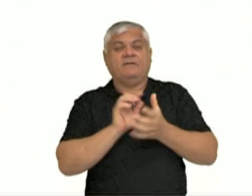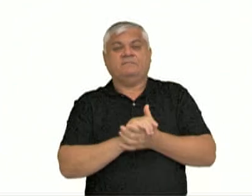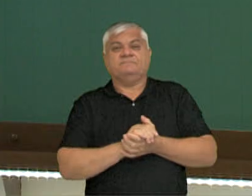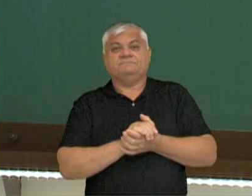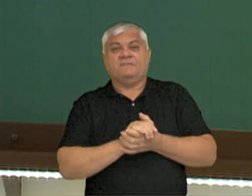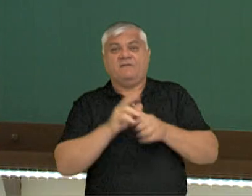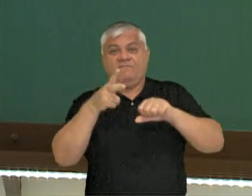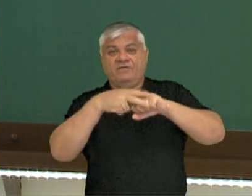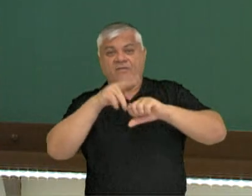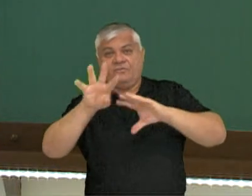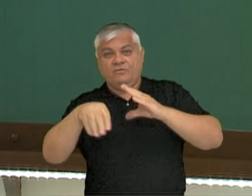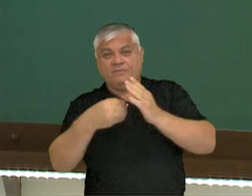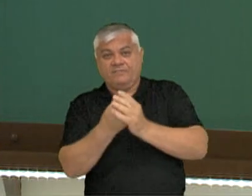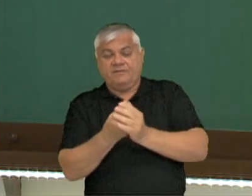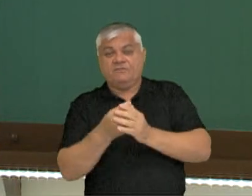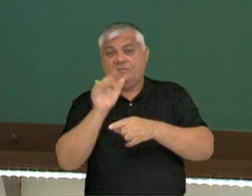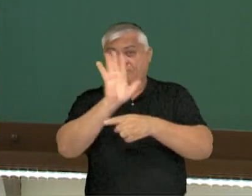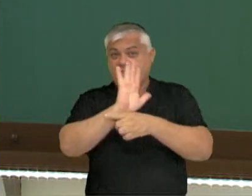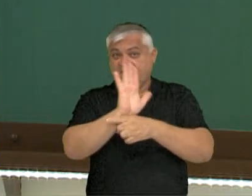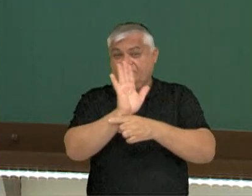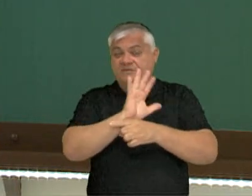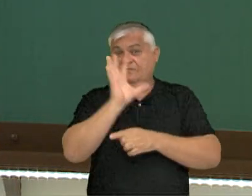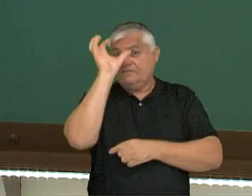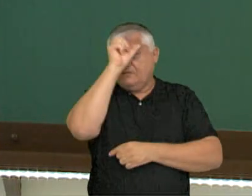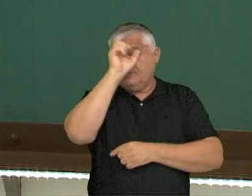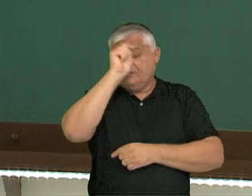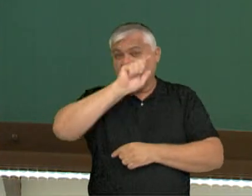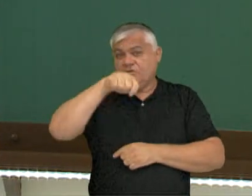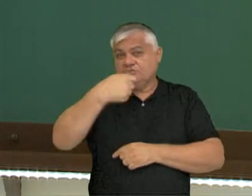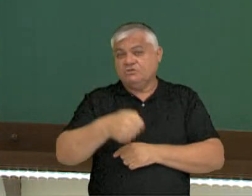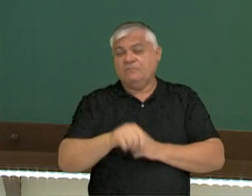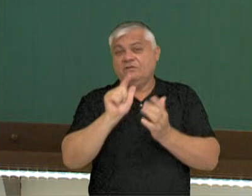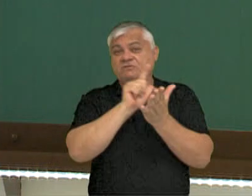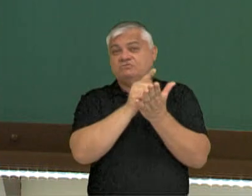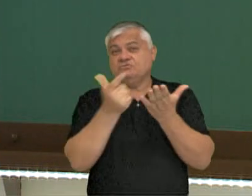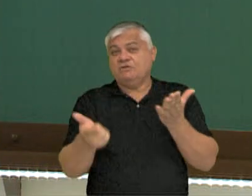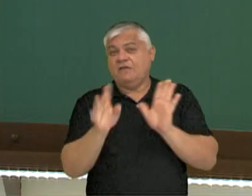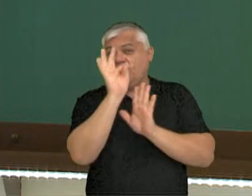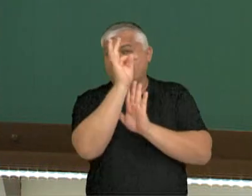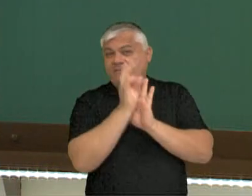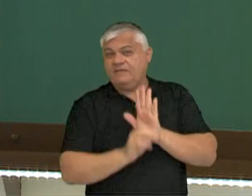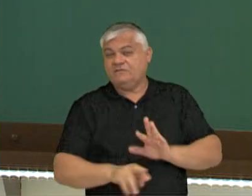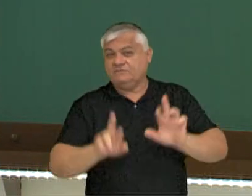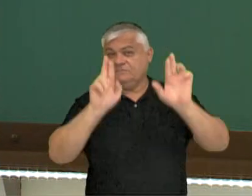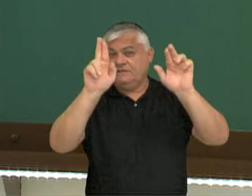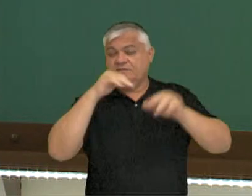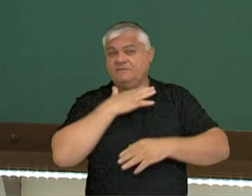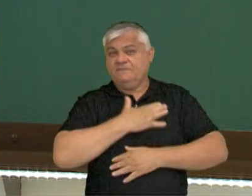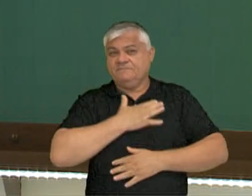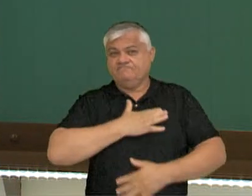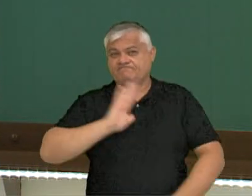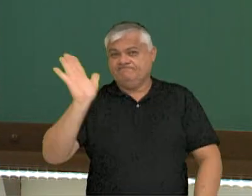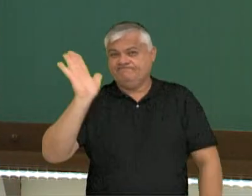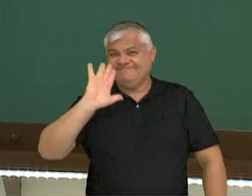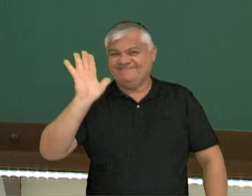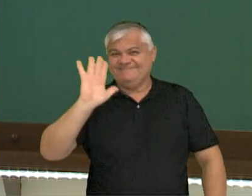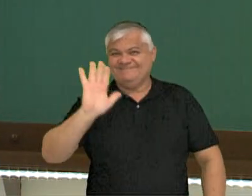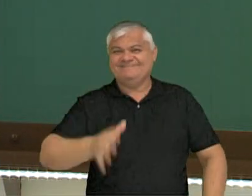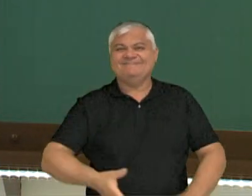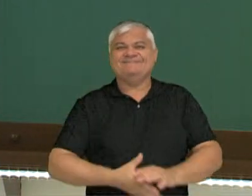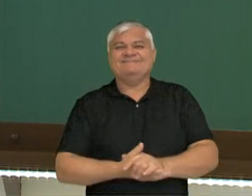predicativas. Neste vídeo, falamos sobre editorial. Espero que você tenha gostado e até breve.